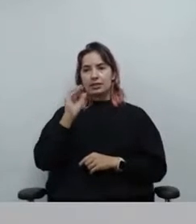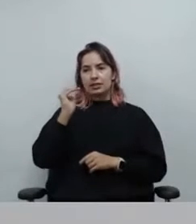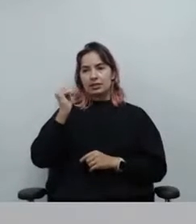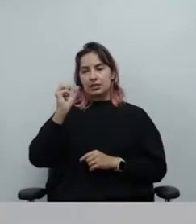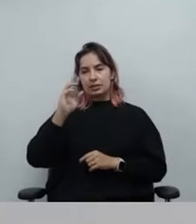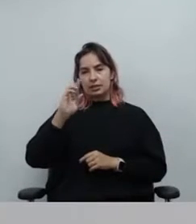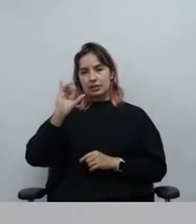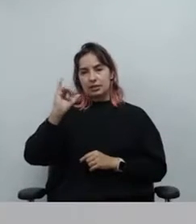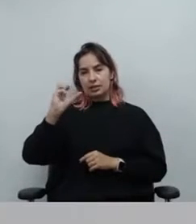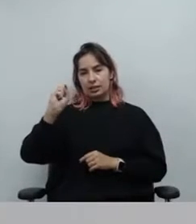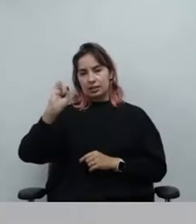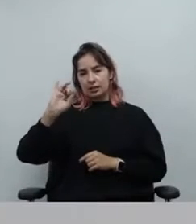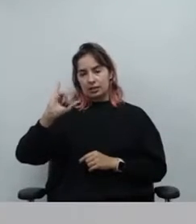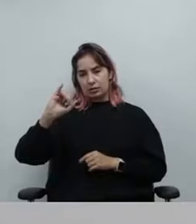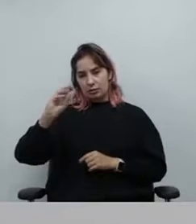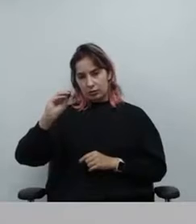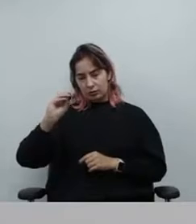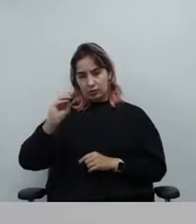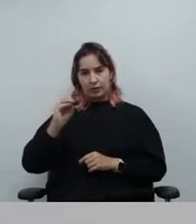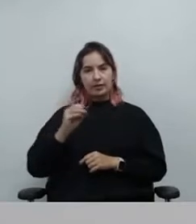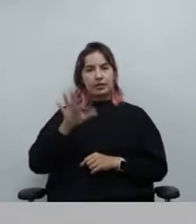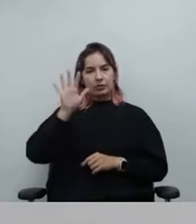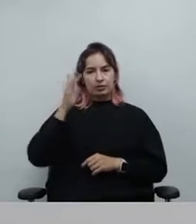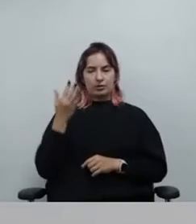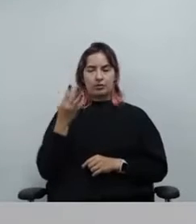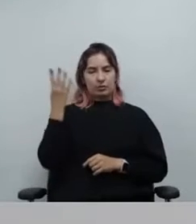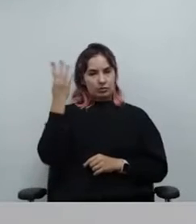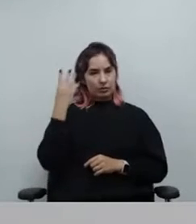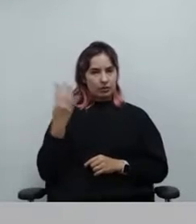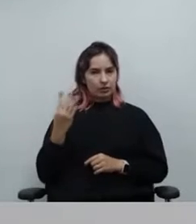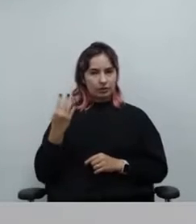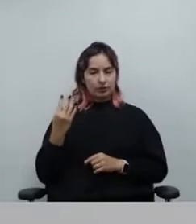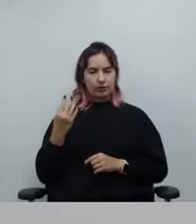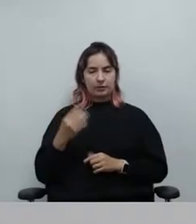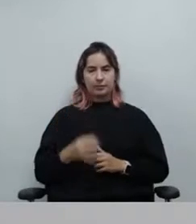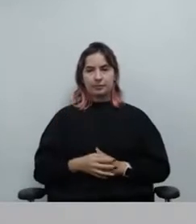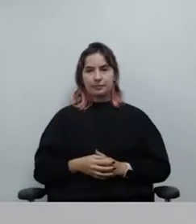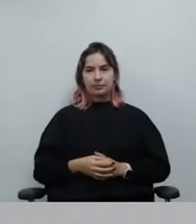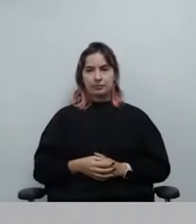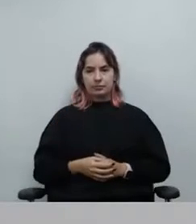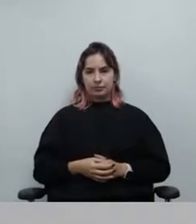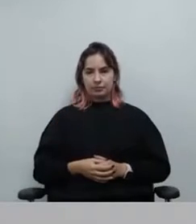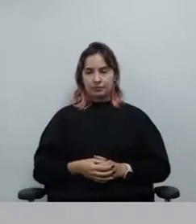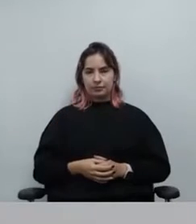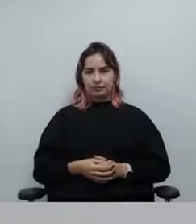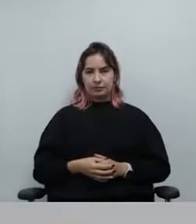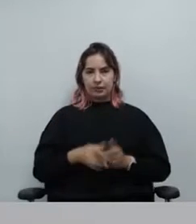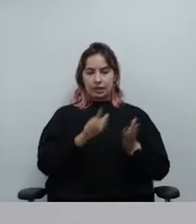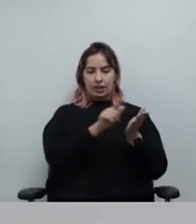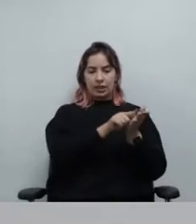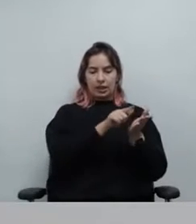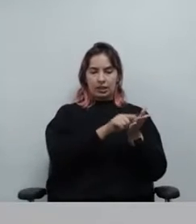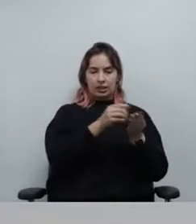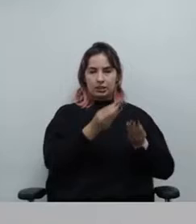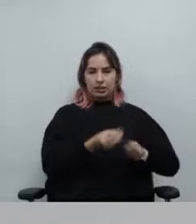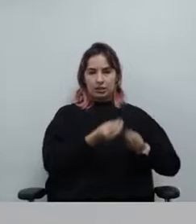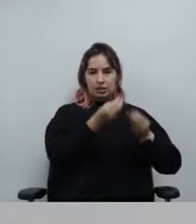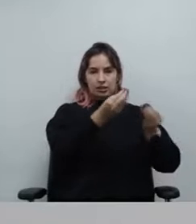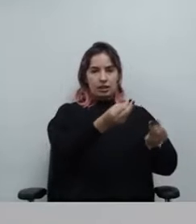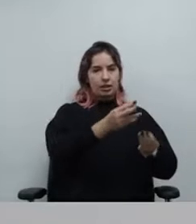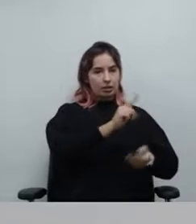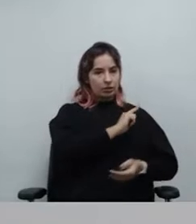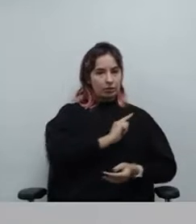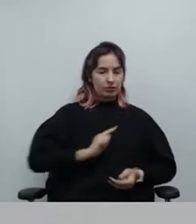ainda na quarta-feira. Para quem nos acompanha, muitas vezes não conhece esses detalhes legais, essa lista é entregue ao governador,